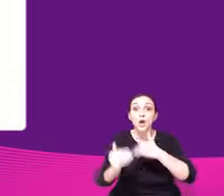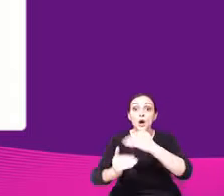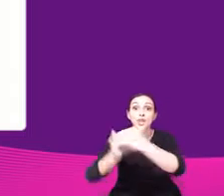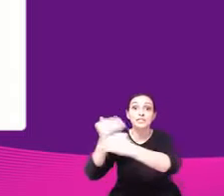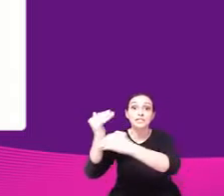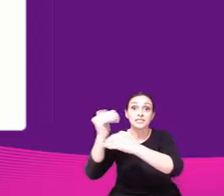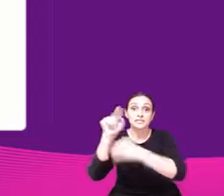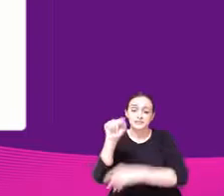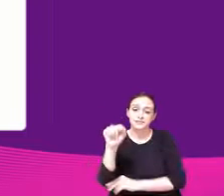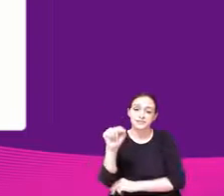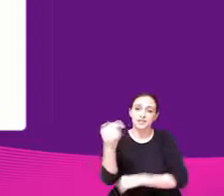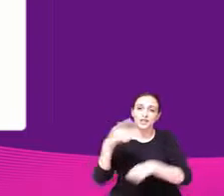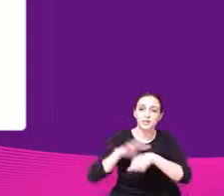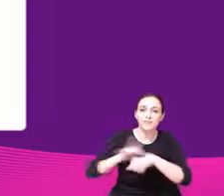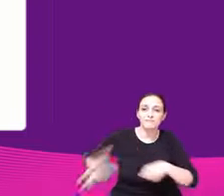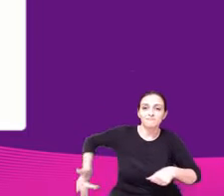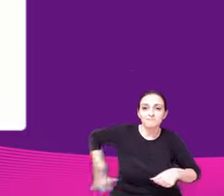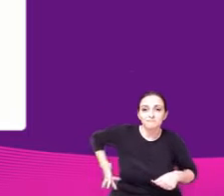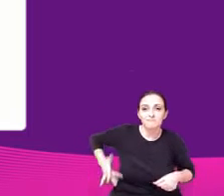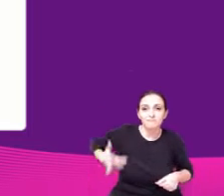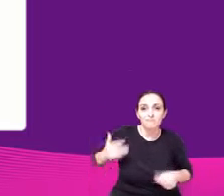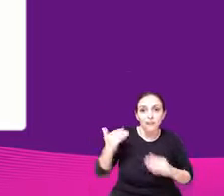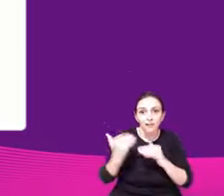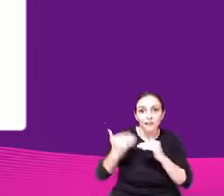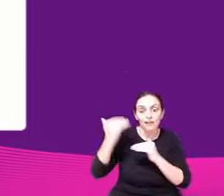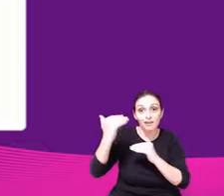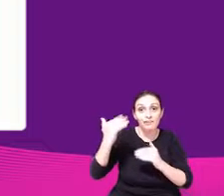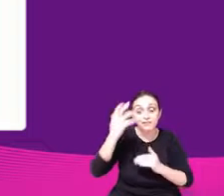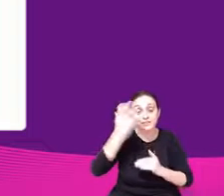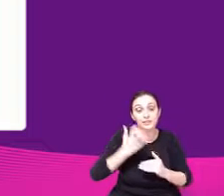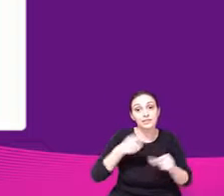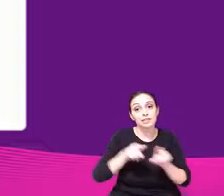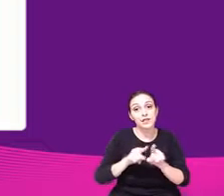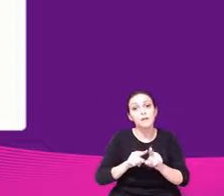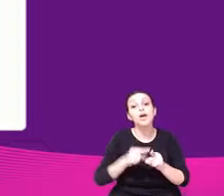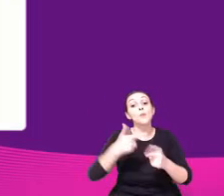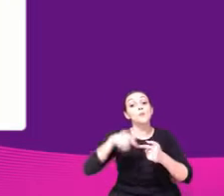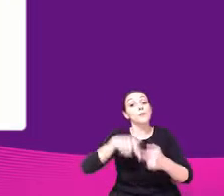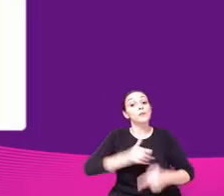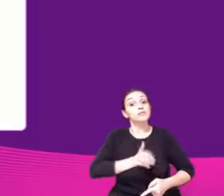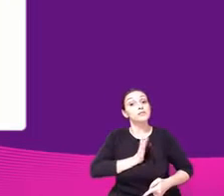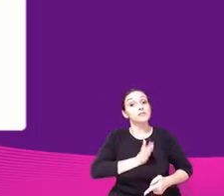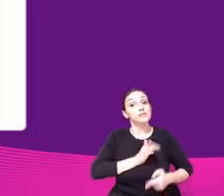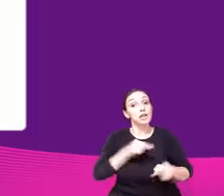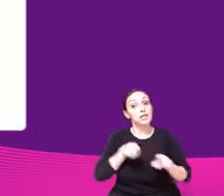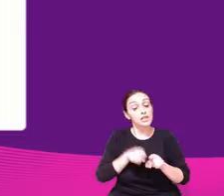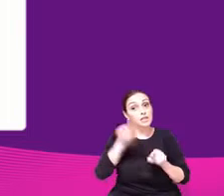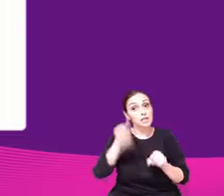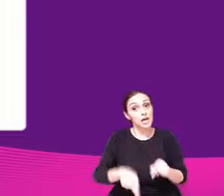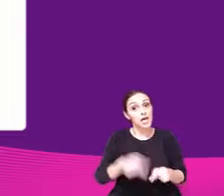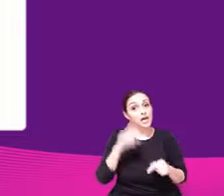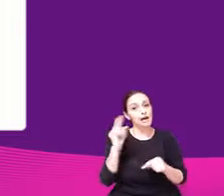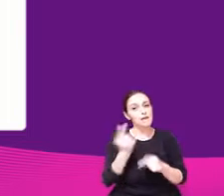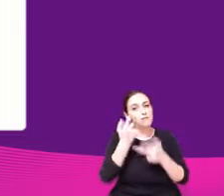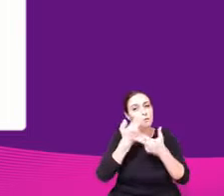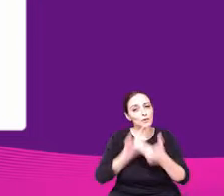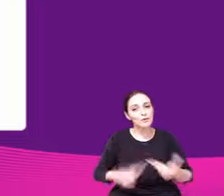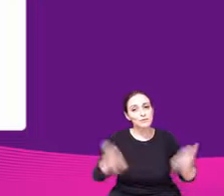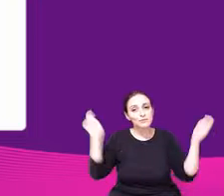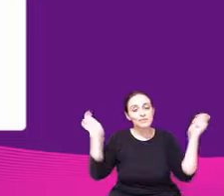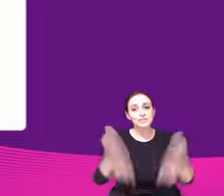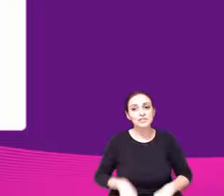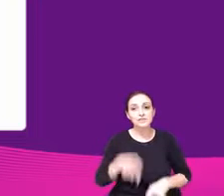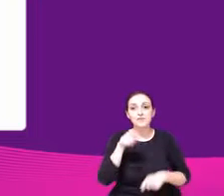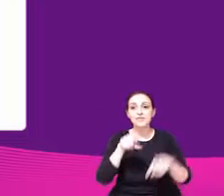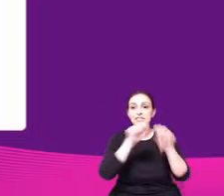crônica, principalmente aquelas que levam, né, à multiplicação do risco cardiovascular, também é uma coisa possível dentro de um sistema